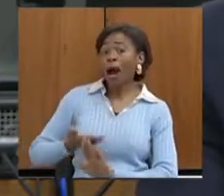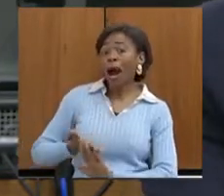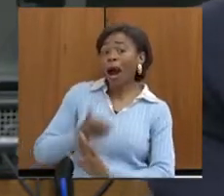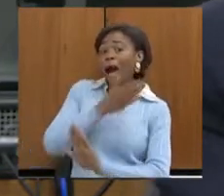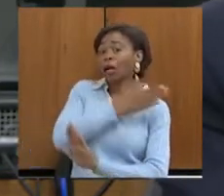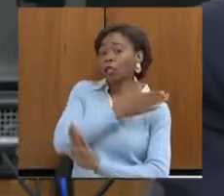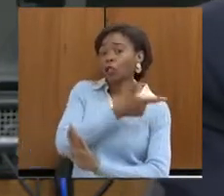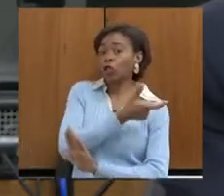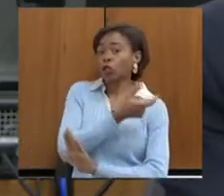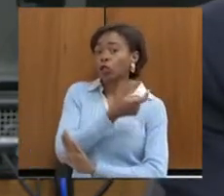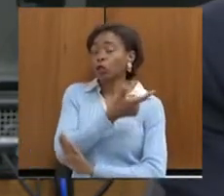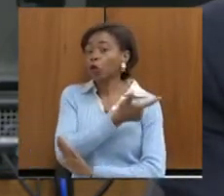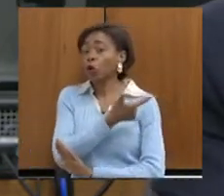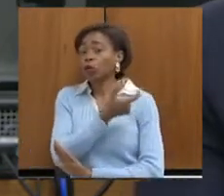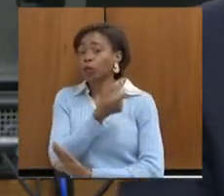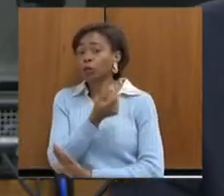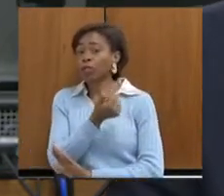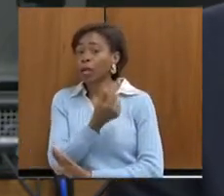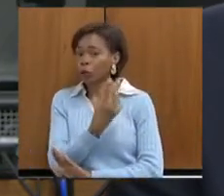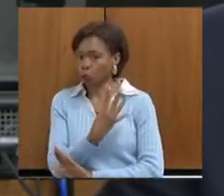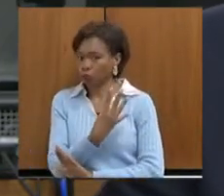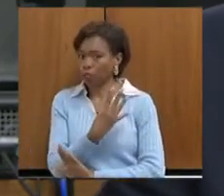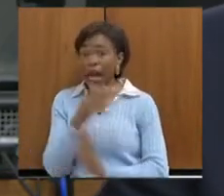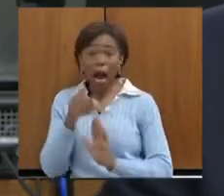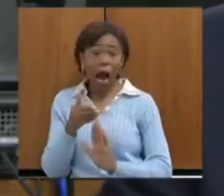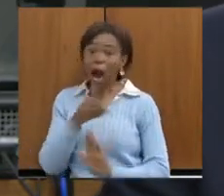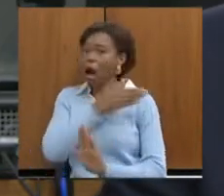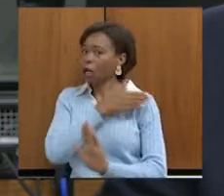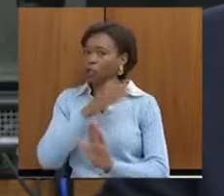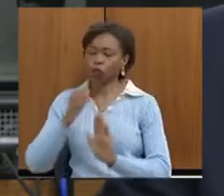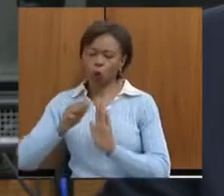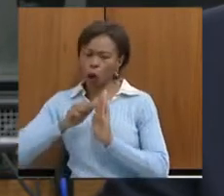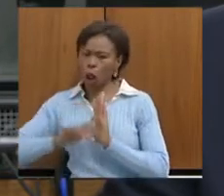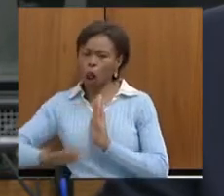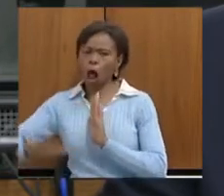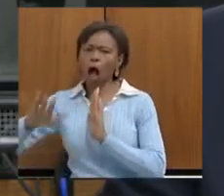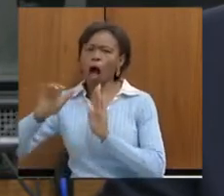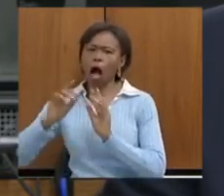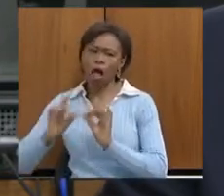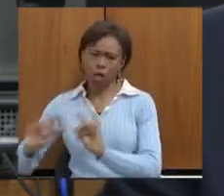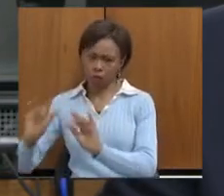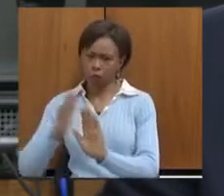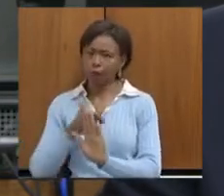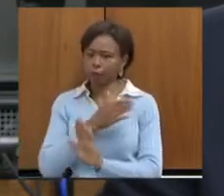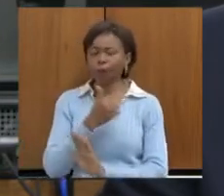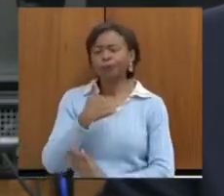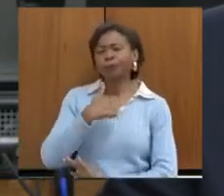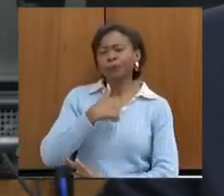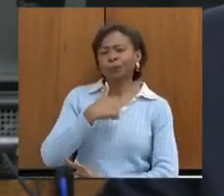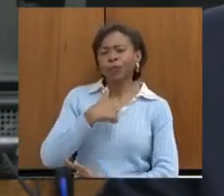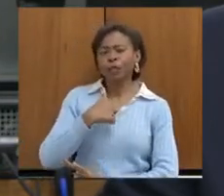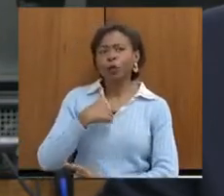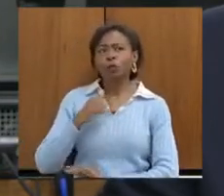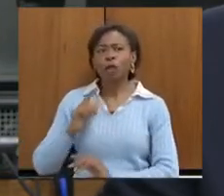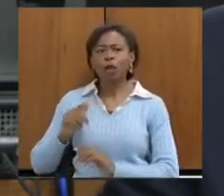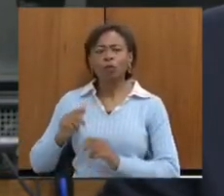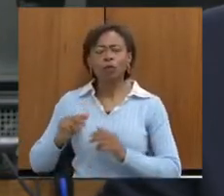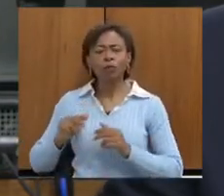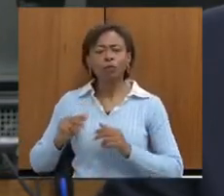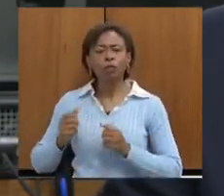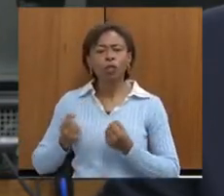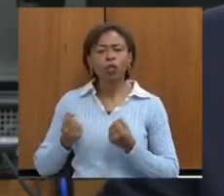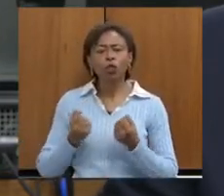desastre que a sociedade vivenciou eu tava indo para sem peixe no